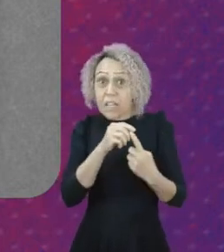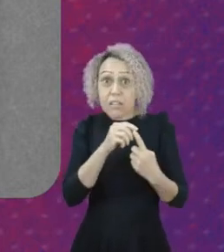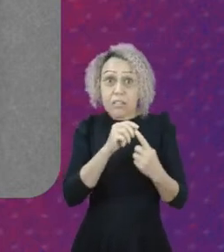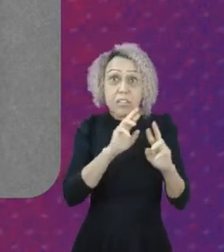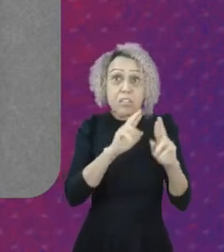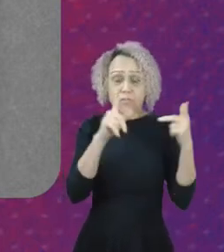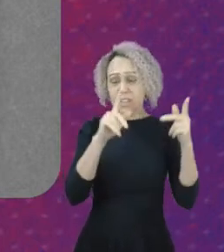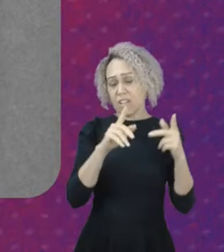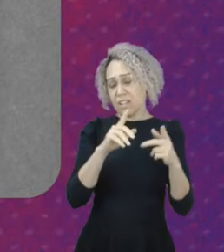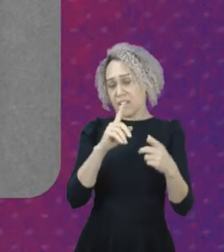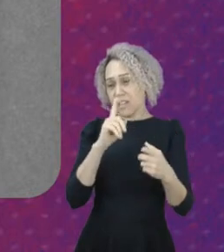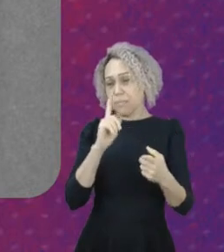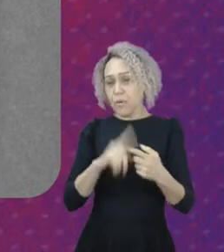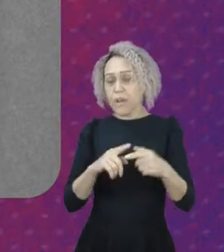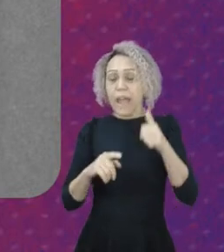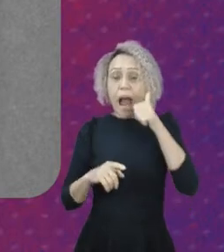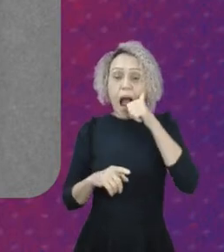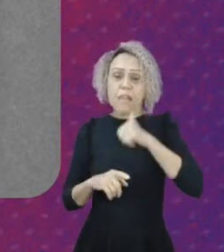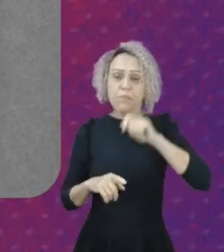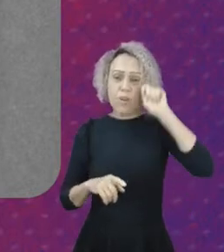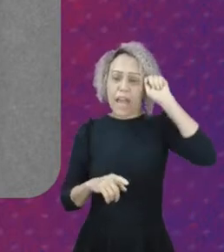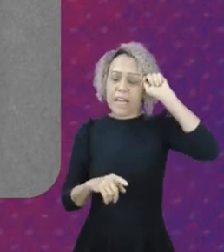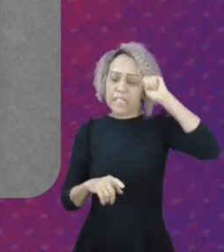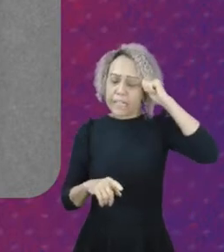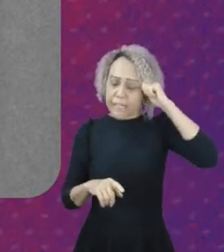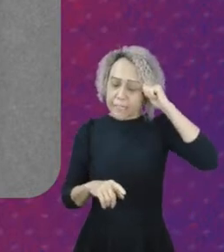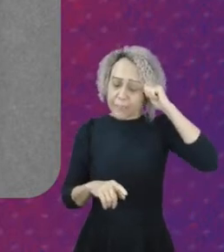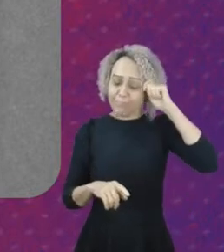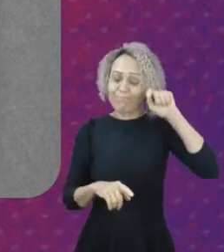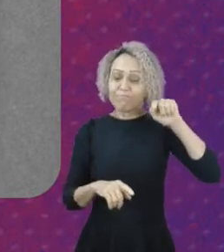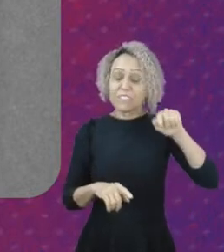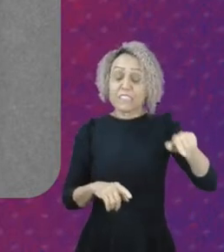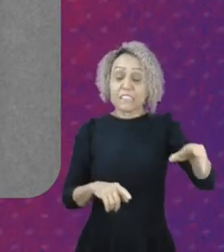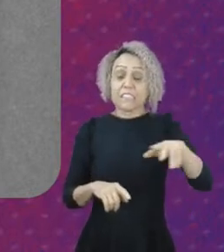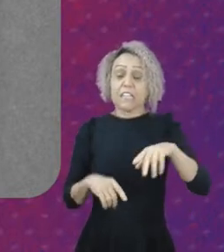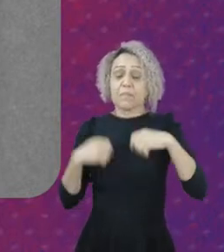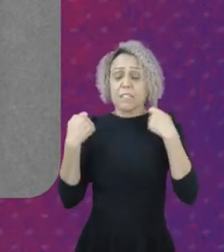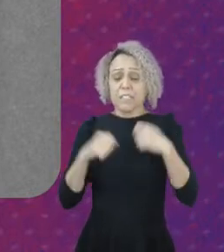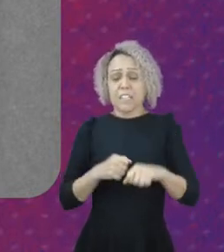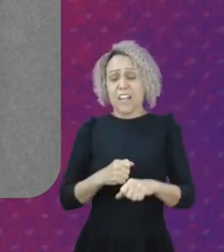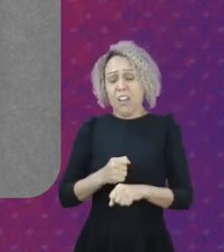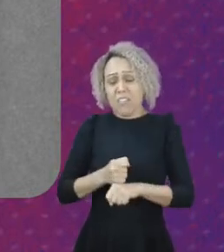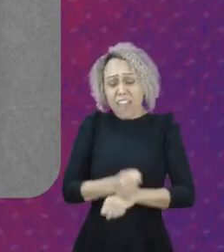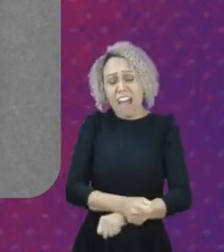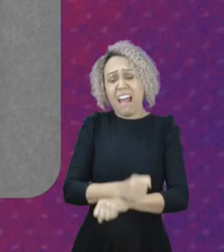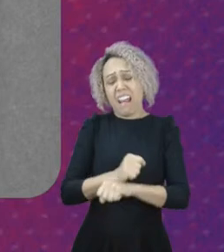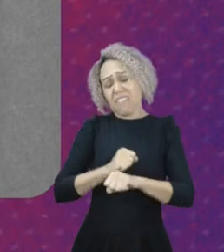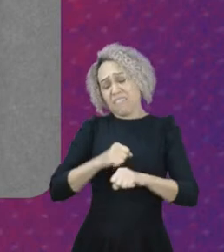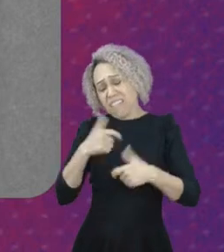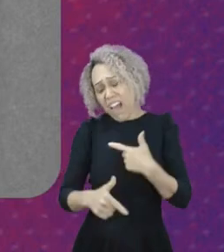vezes mais para ter acesso aos espaços de poder. E